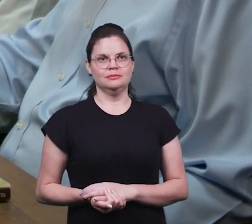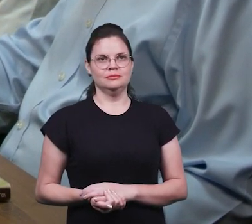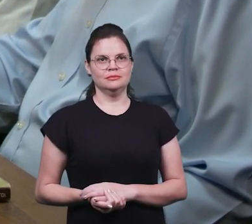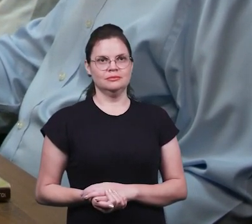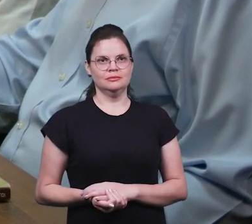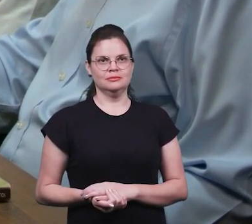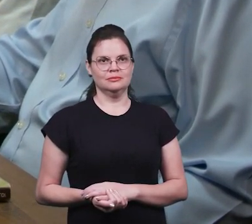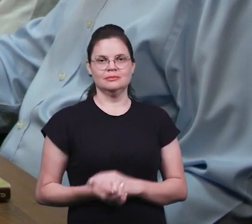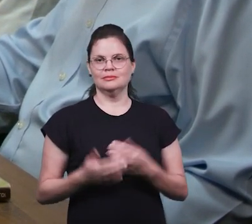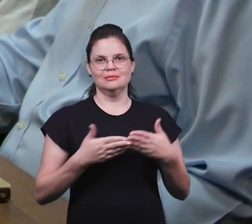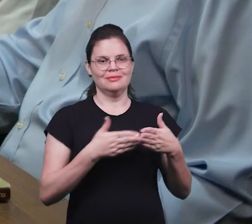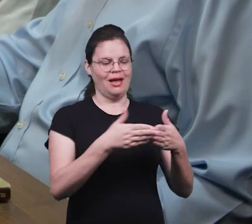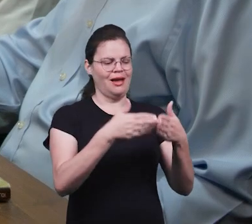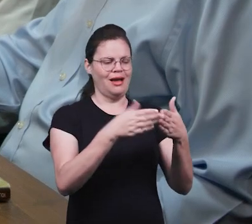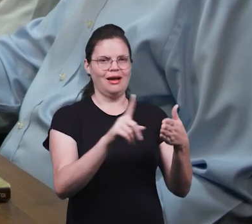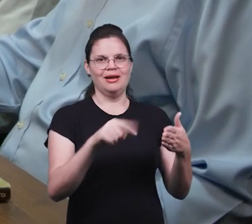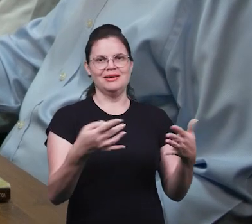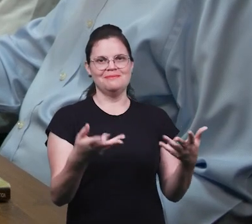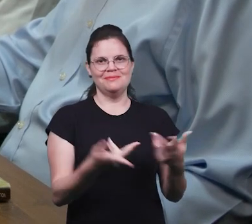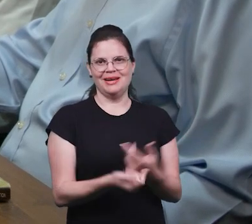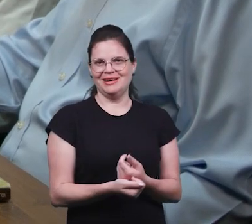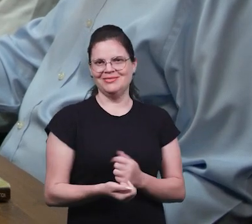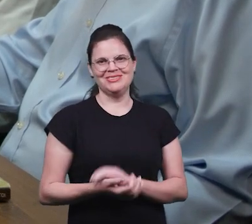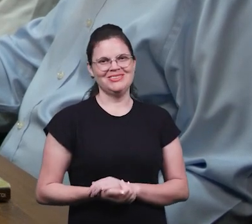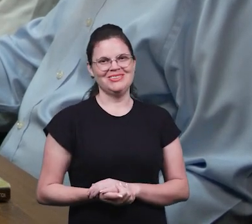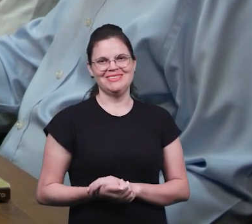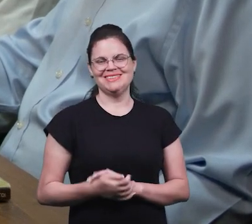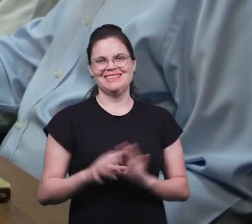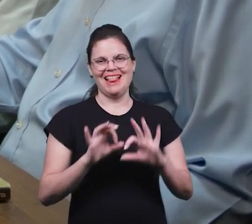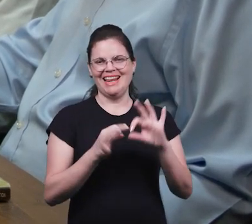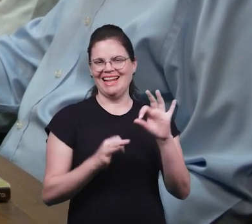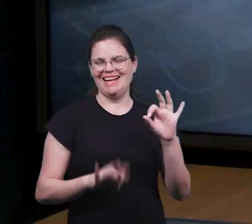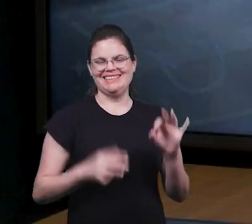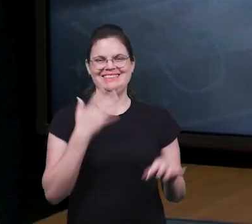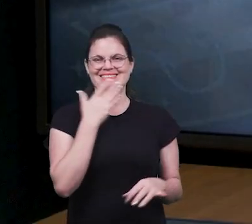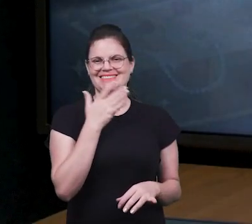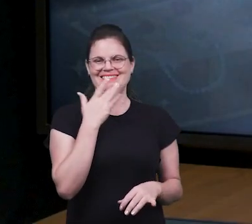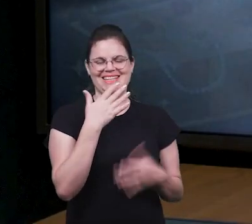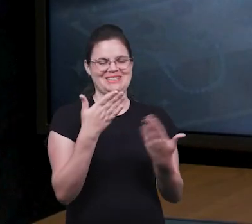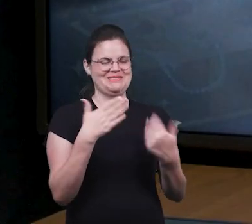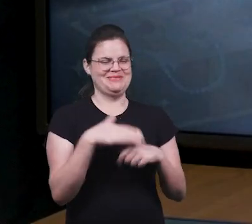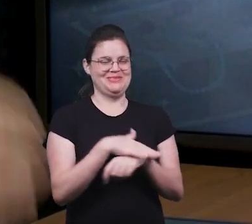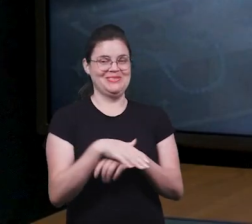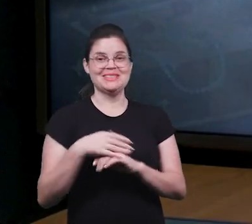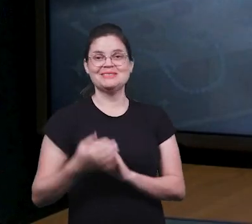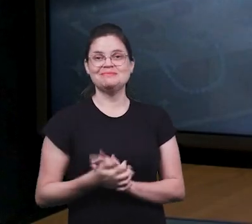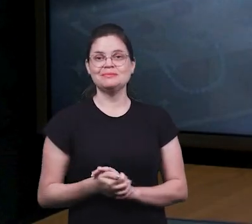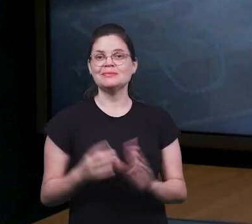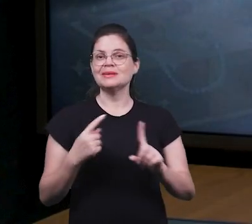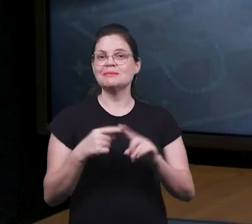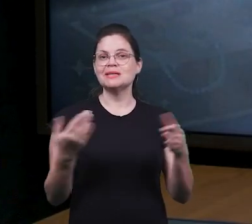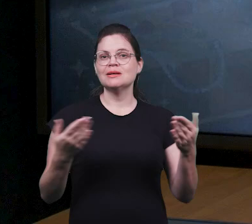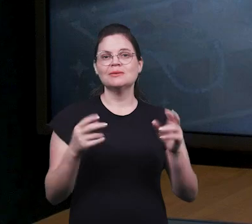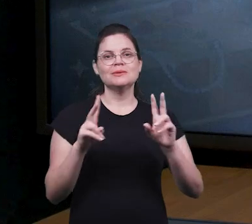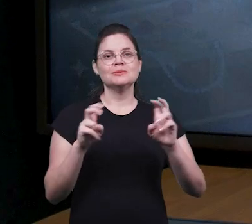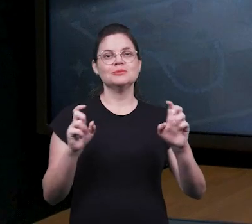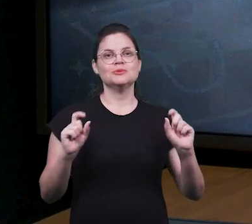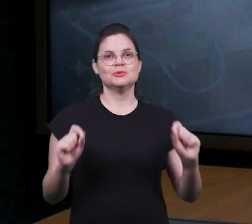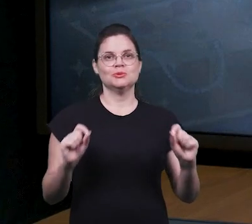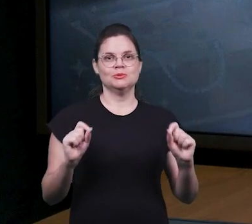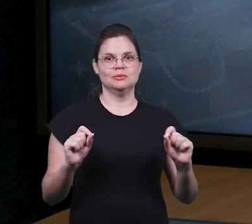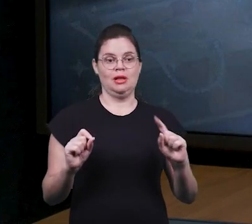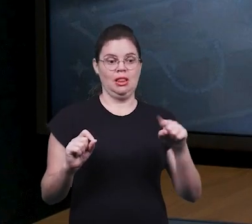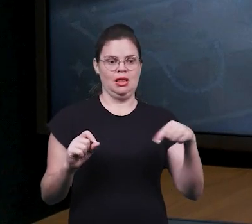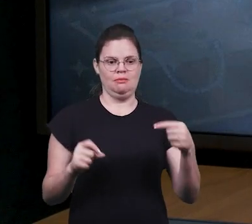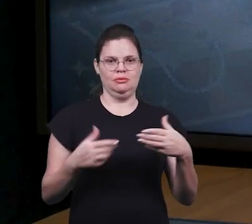a parte da arca é maravilhosa. Nós poderíamos ficar aqui horas e horas falando sobre isso. Mas eu gostaria de falar agora um pouquinho sobre depois da